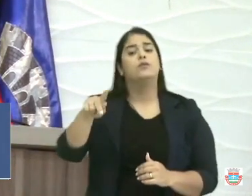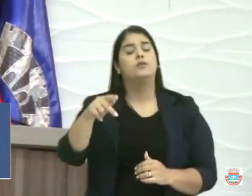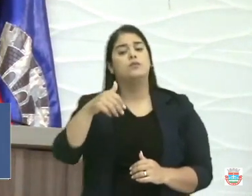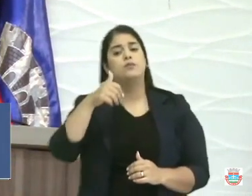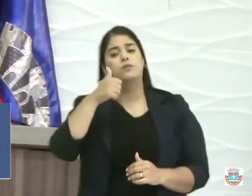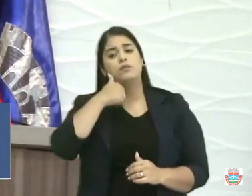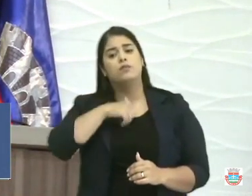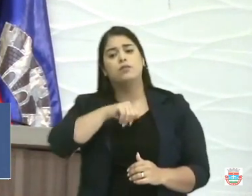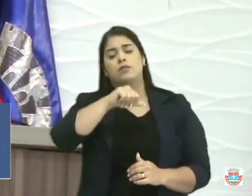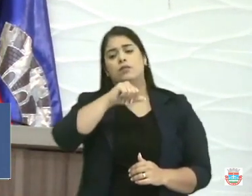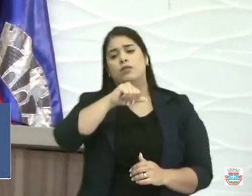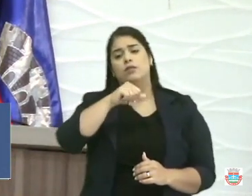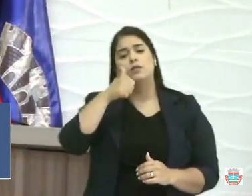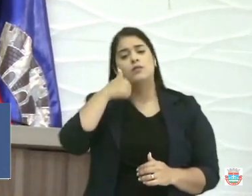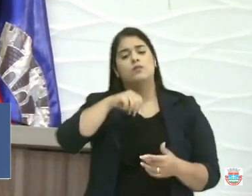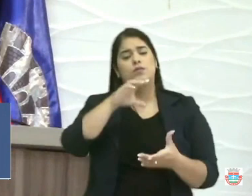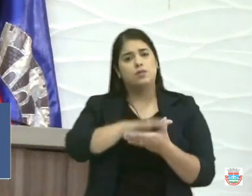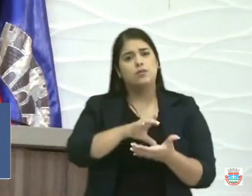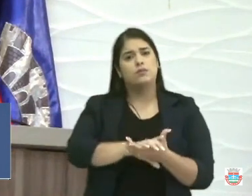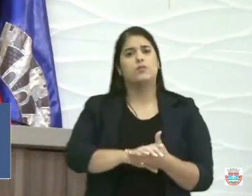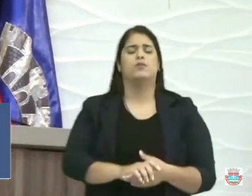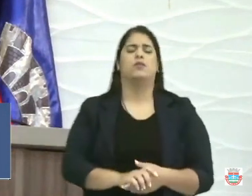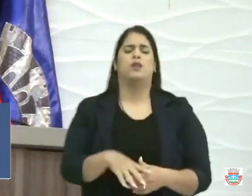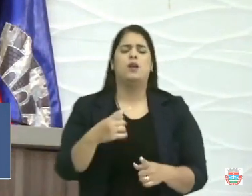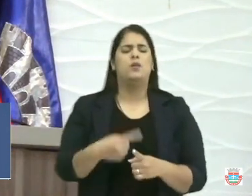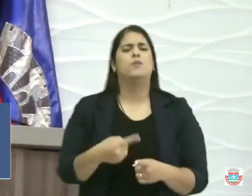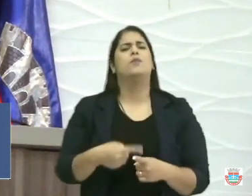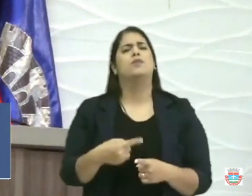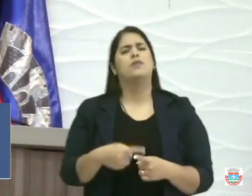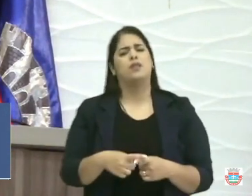rico de Pernambuco. Para que o senhor quer a prefeitura para ganhar 14 mil reais?